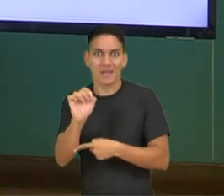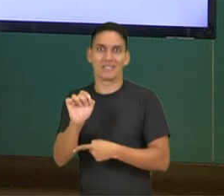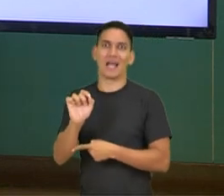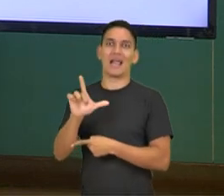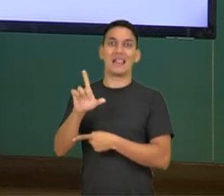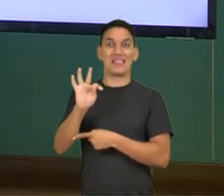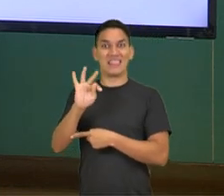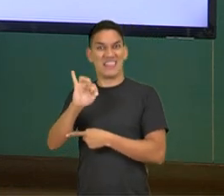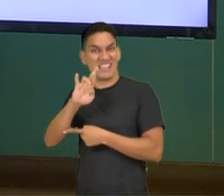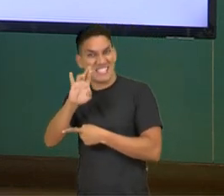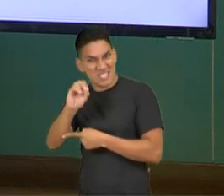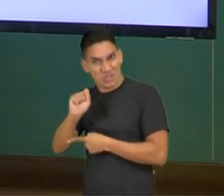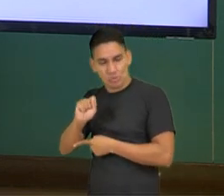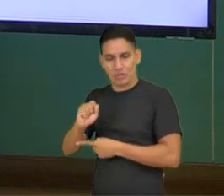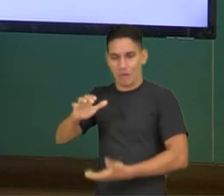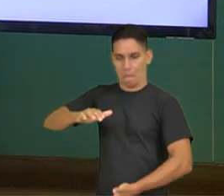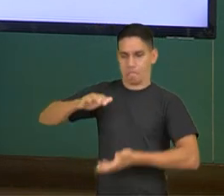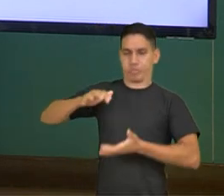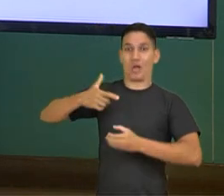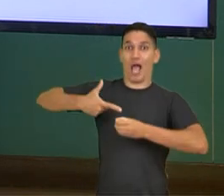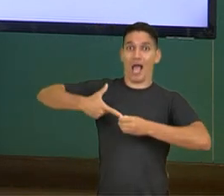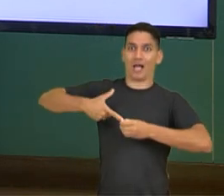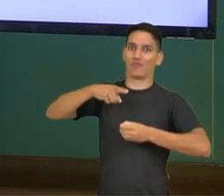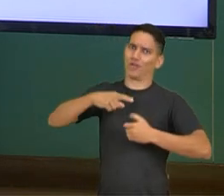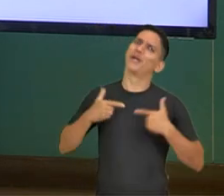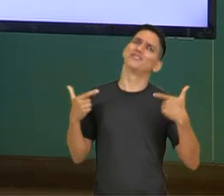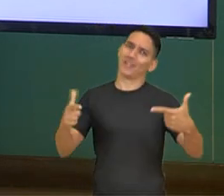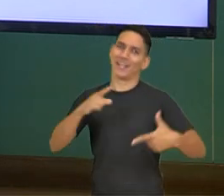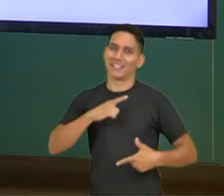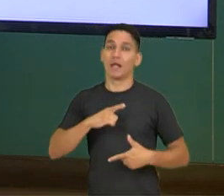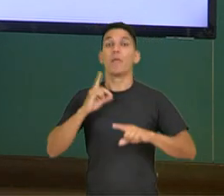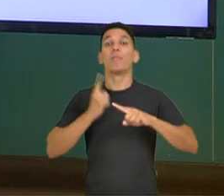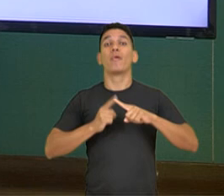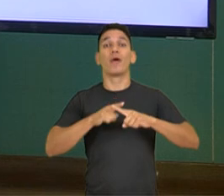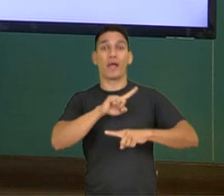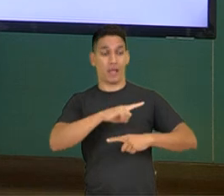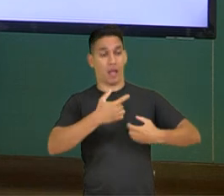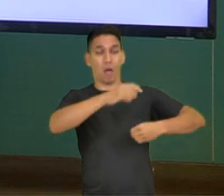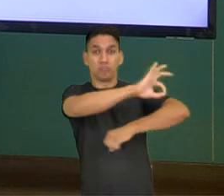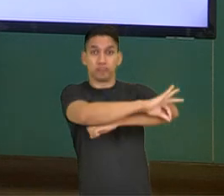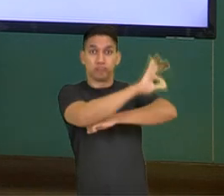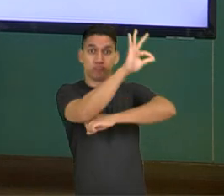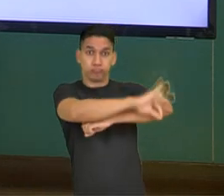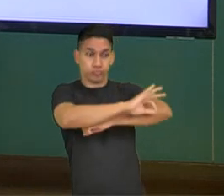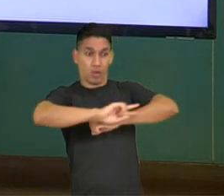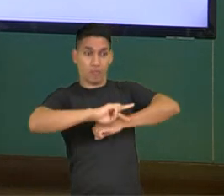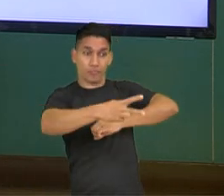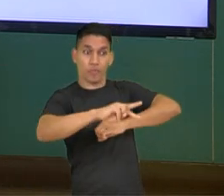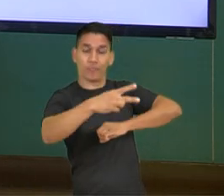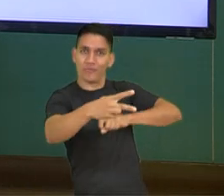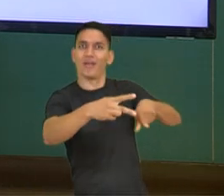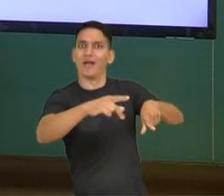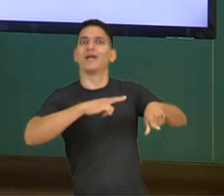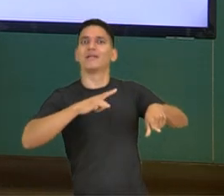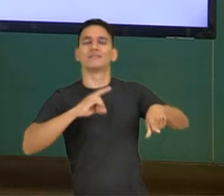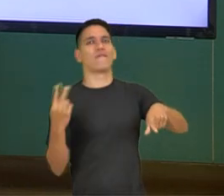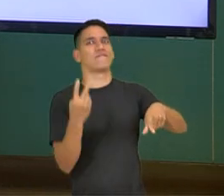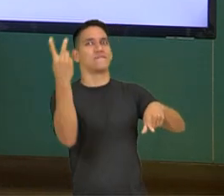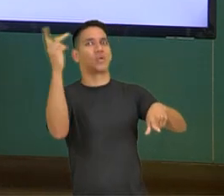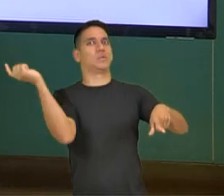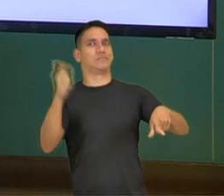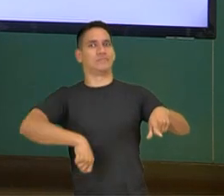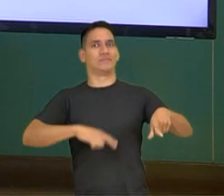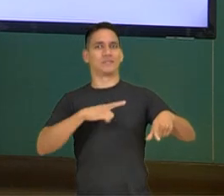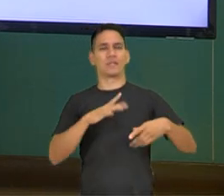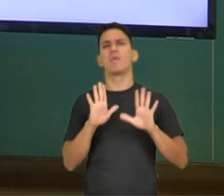um cara sortudo, tá? Porque os derivados do petróleo, sim, esses têm muito valor. Agora, como